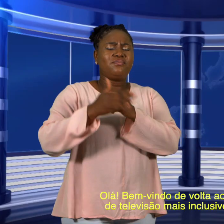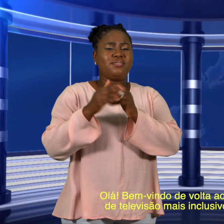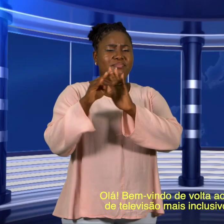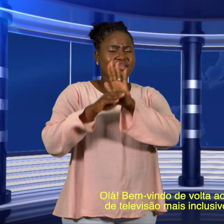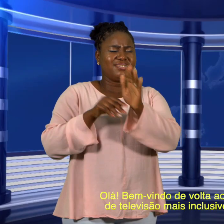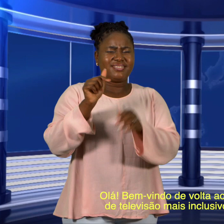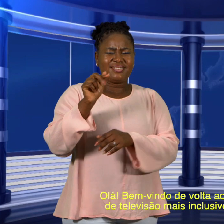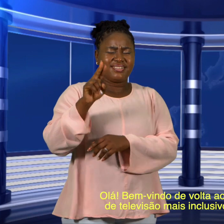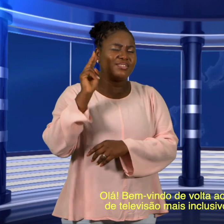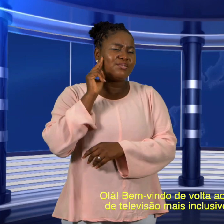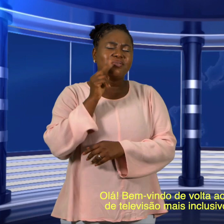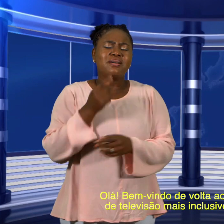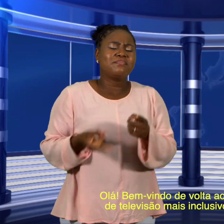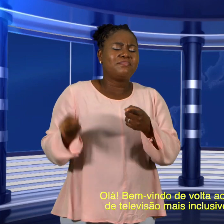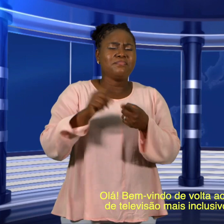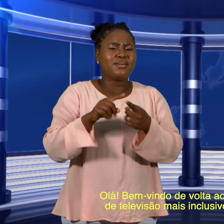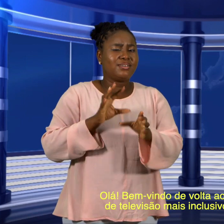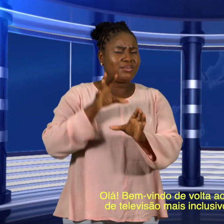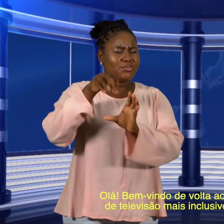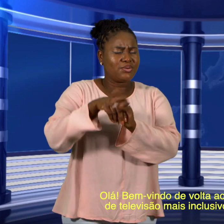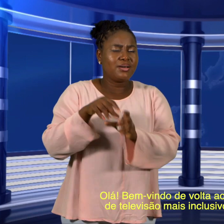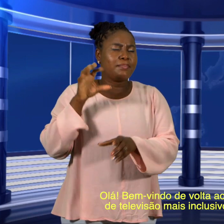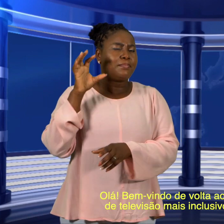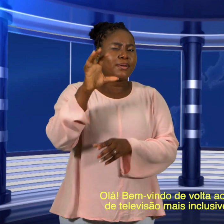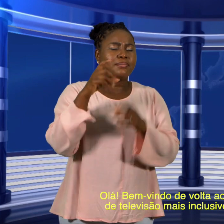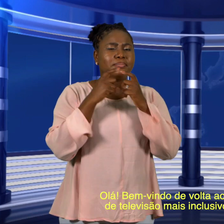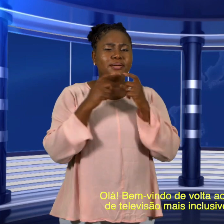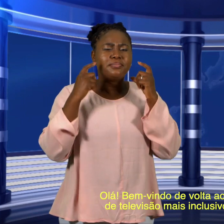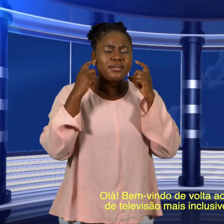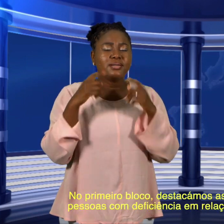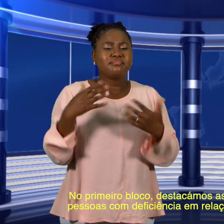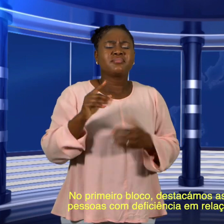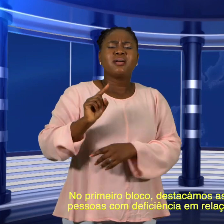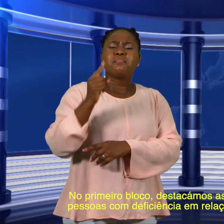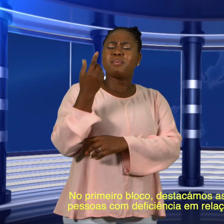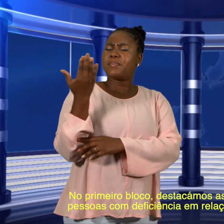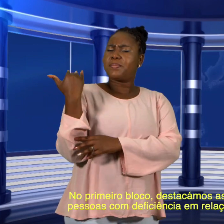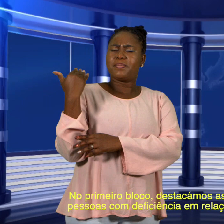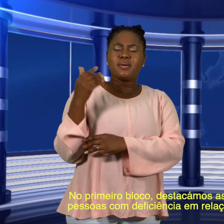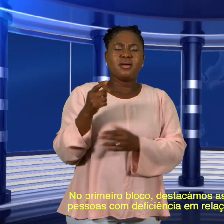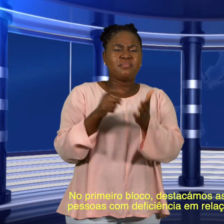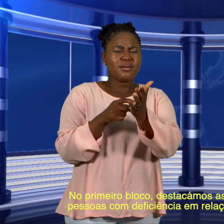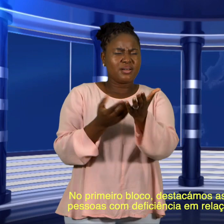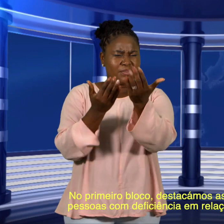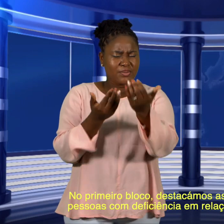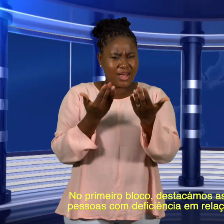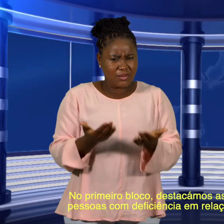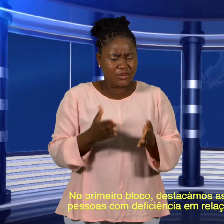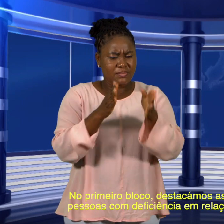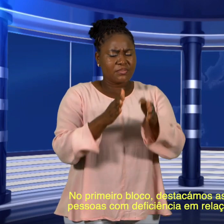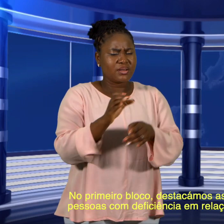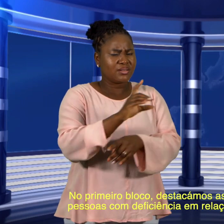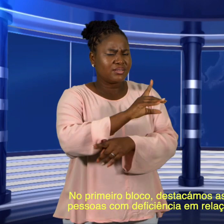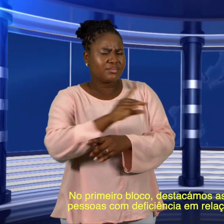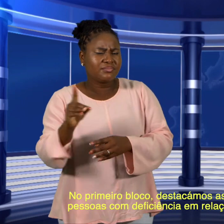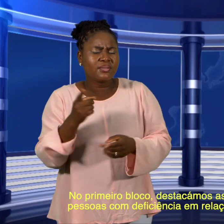Olá, bem-vindo de volta ao programa de televisão mais inclusivo do país. No primeiro bloco, destacamos as expectativas